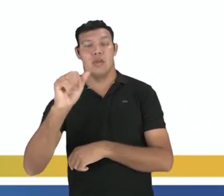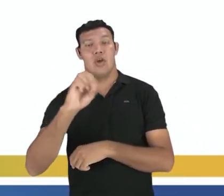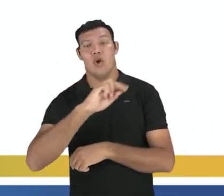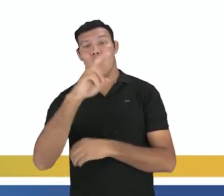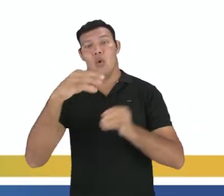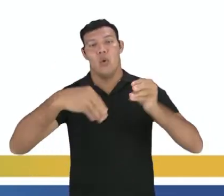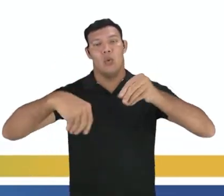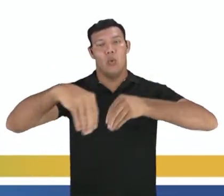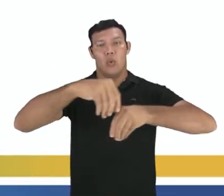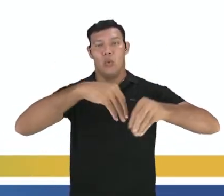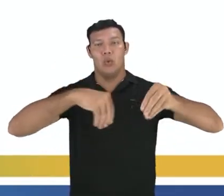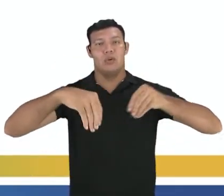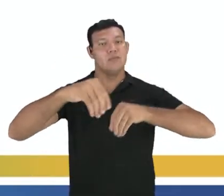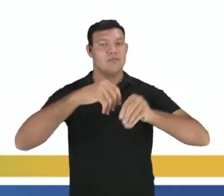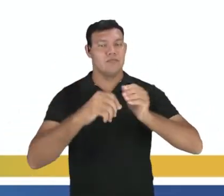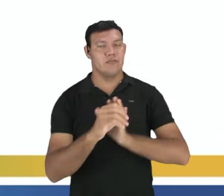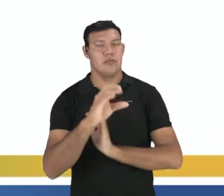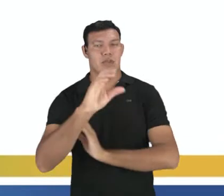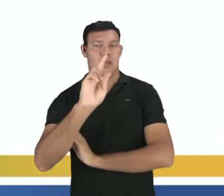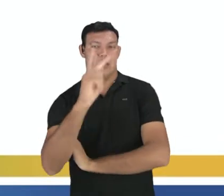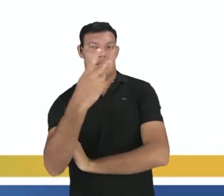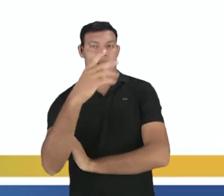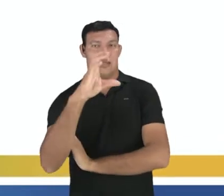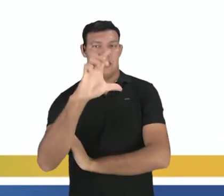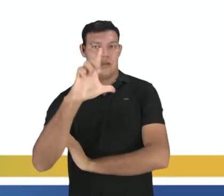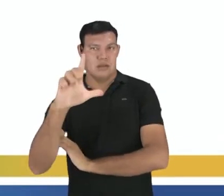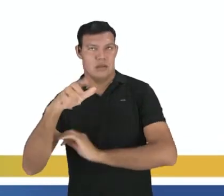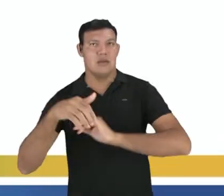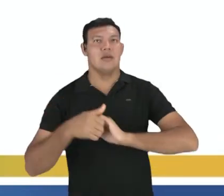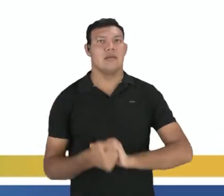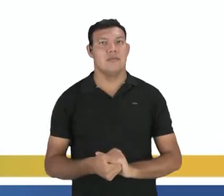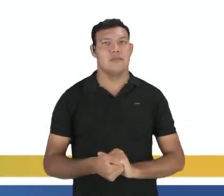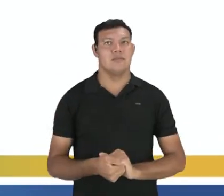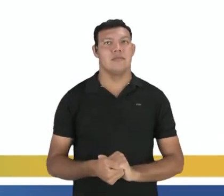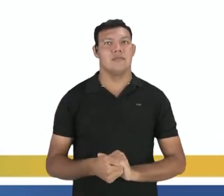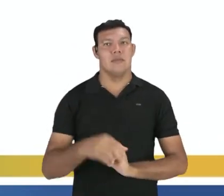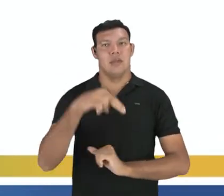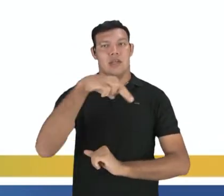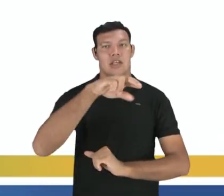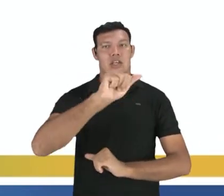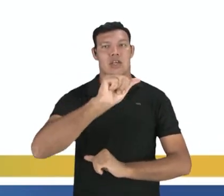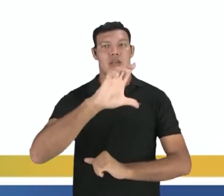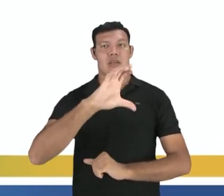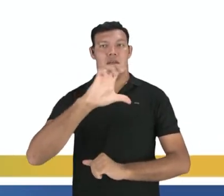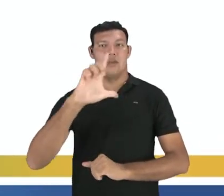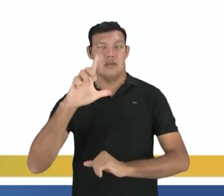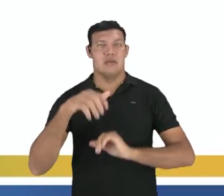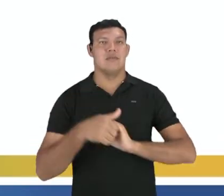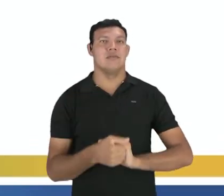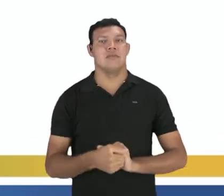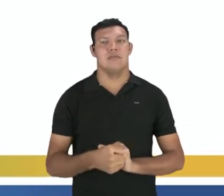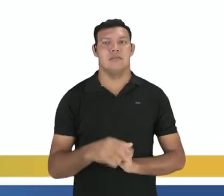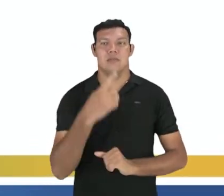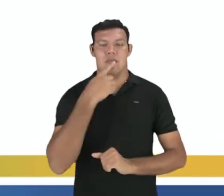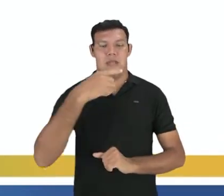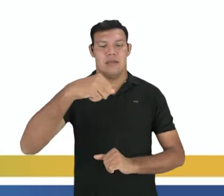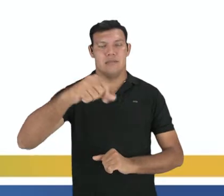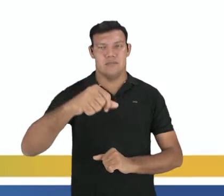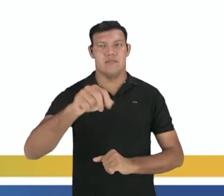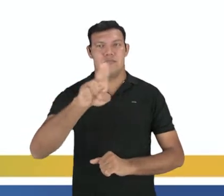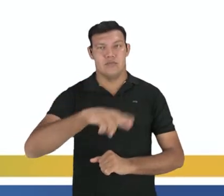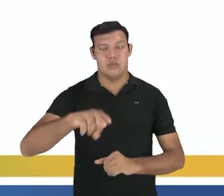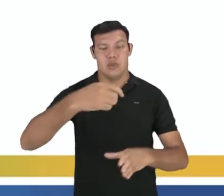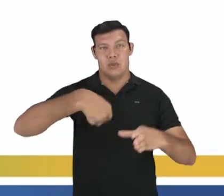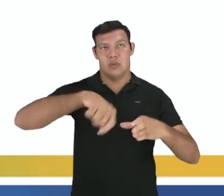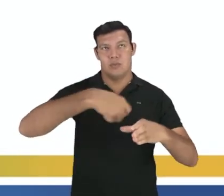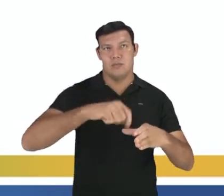caso do cloreto de sódio, ou o sal de cozinha, aquele que a gente utiliza como tempero em nossa casa, ok? Apresenta o